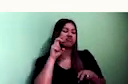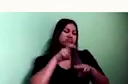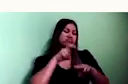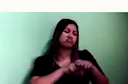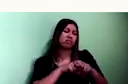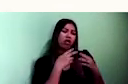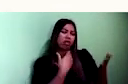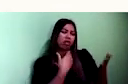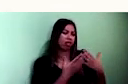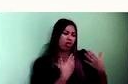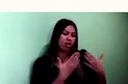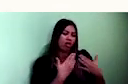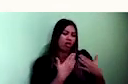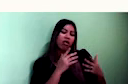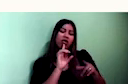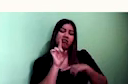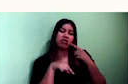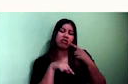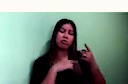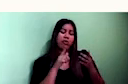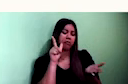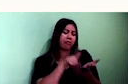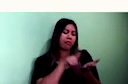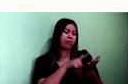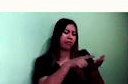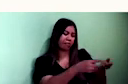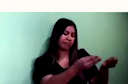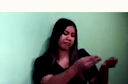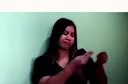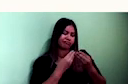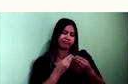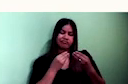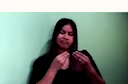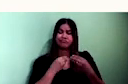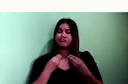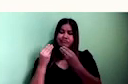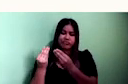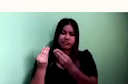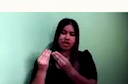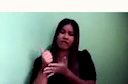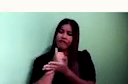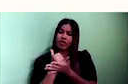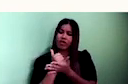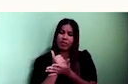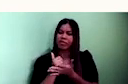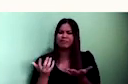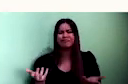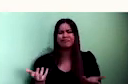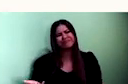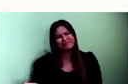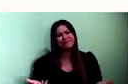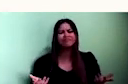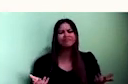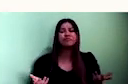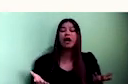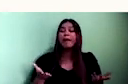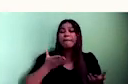né? São práticas auxiliares, tá? Então, quem faz tratamento aí